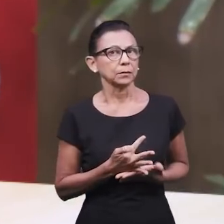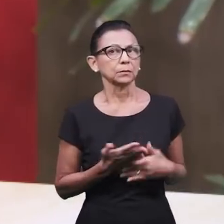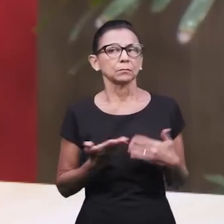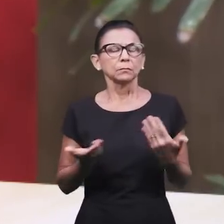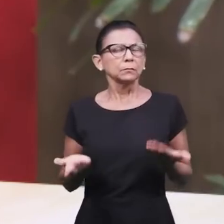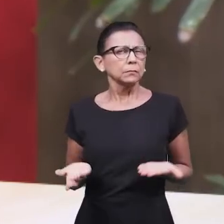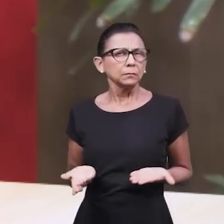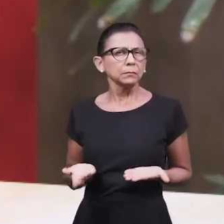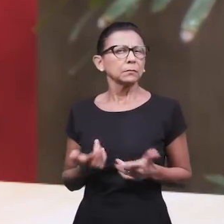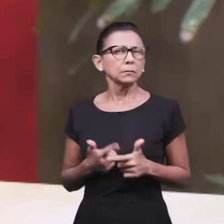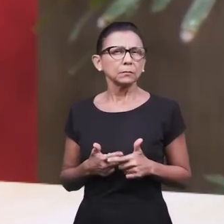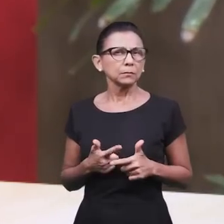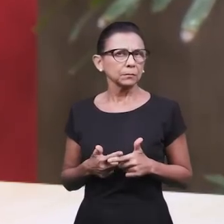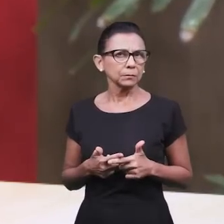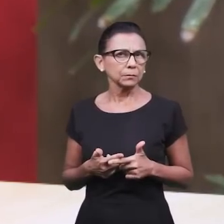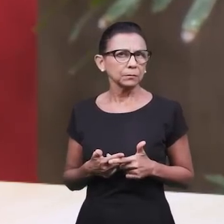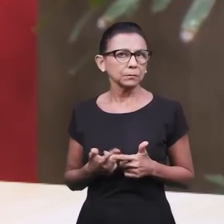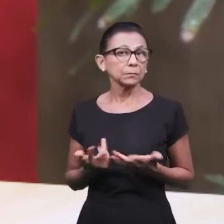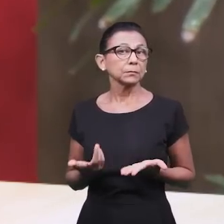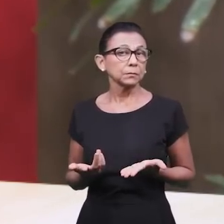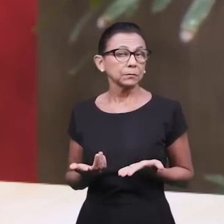Por quê? Porque o